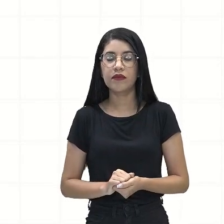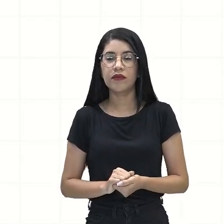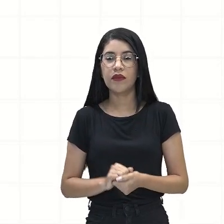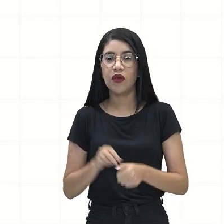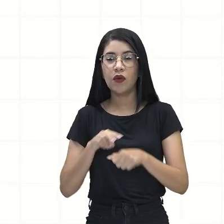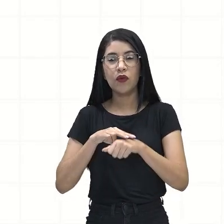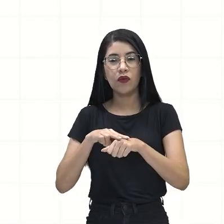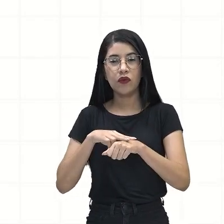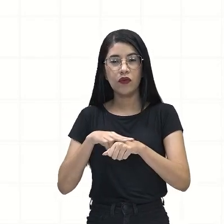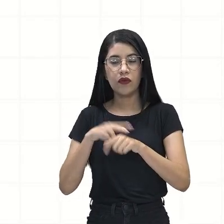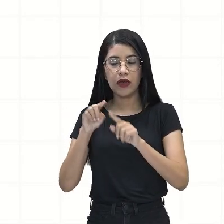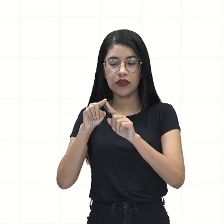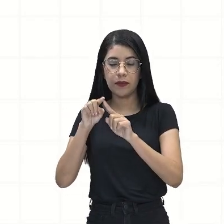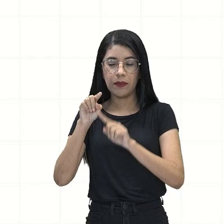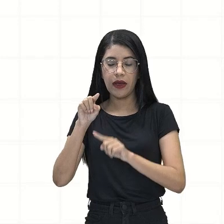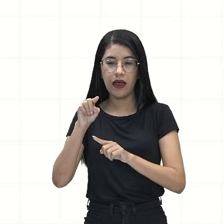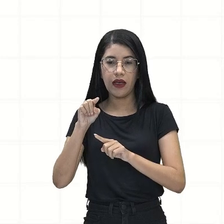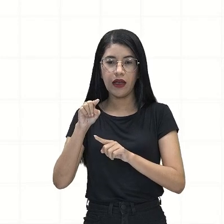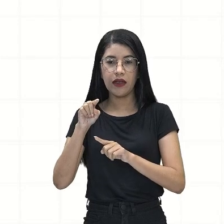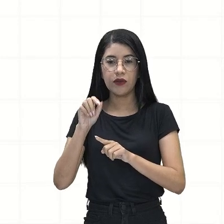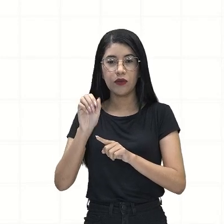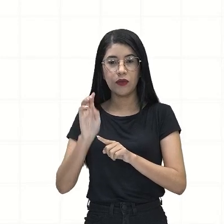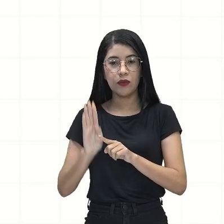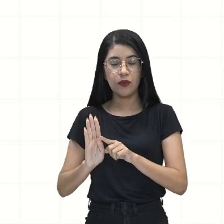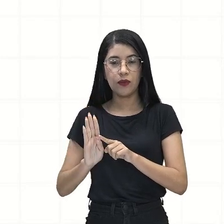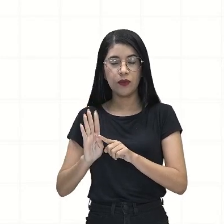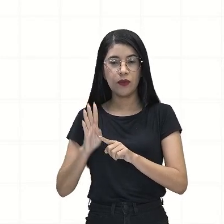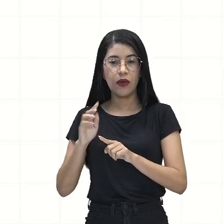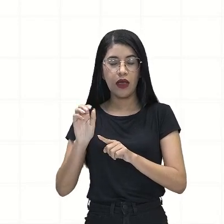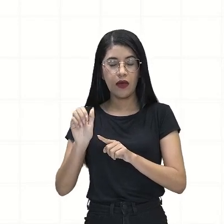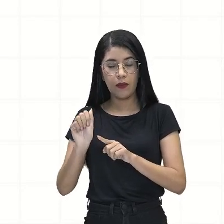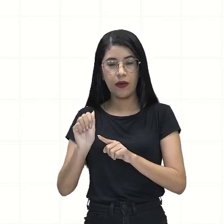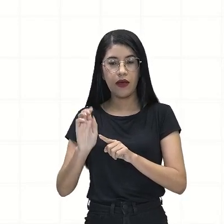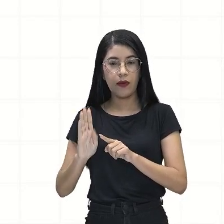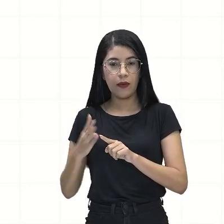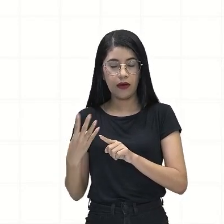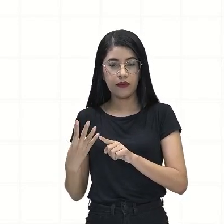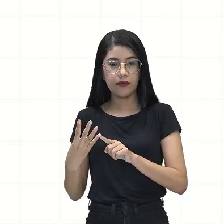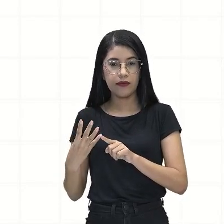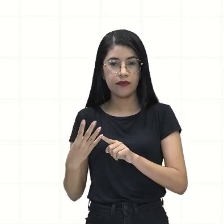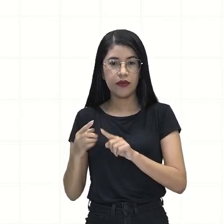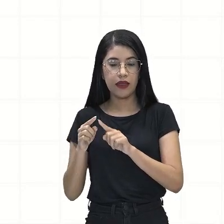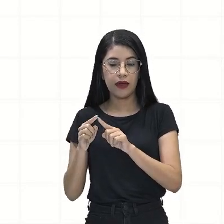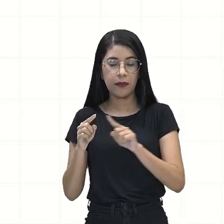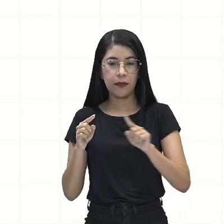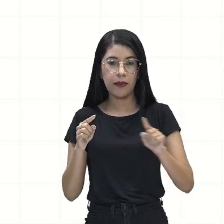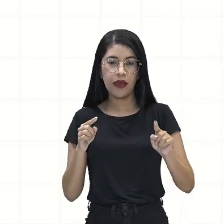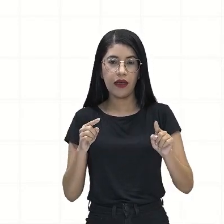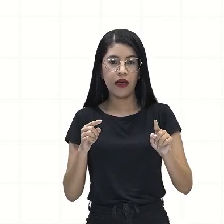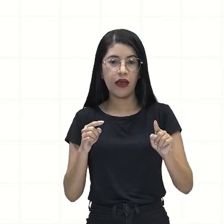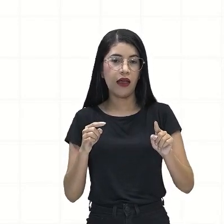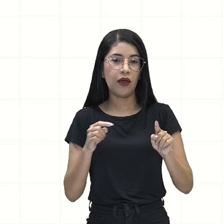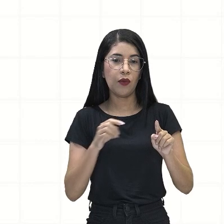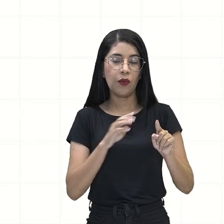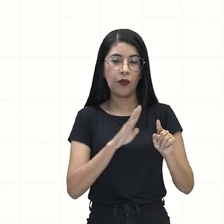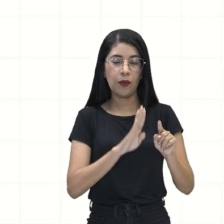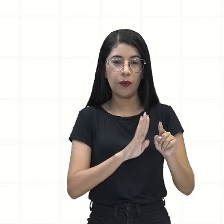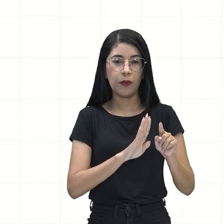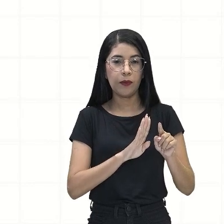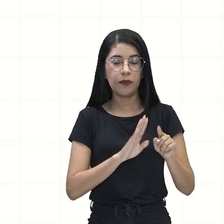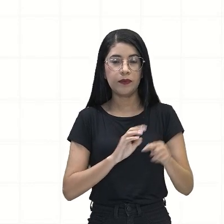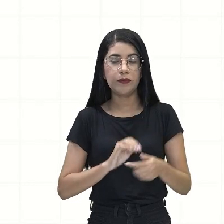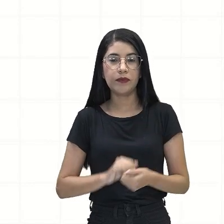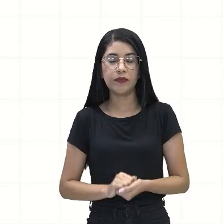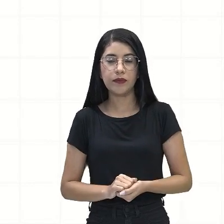vai acontecer. X do A e o X que é do B, olha só. Estou ligando aqui, certo? Agora